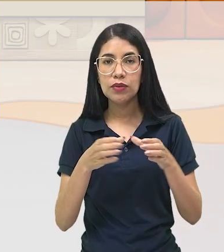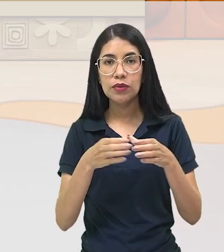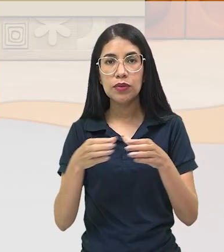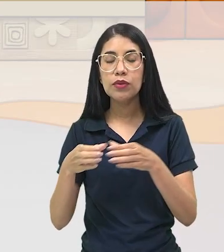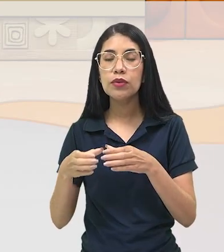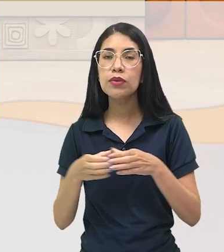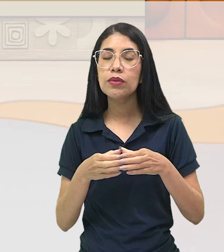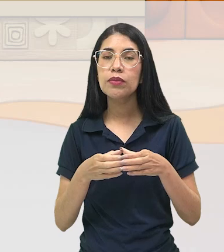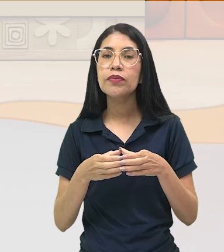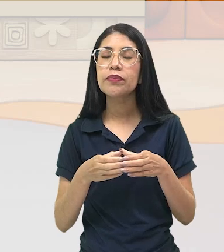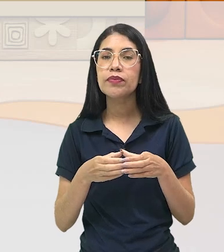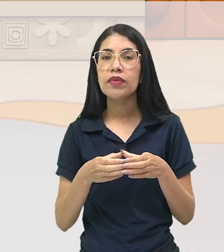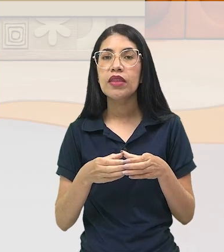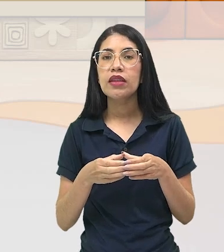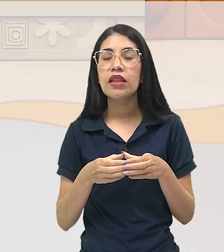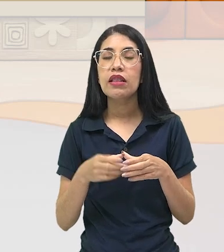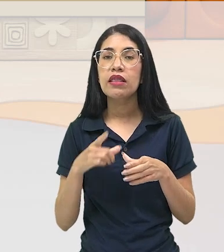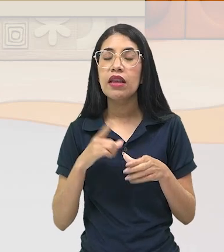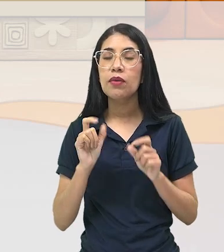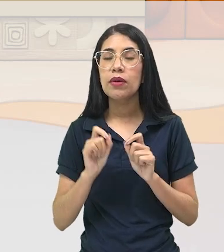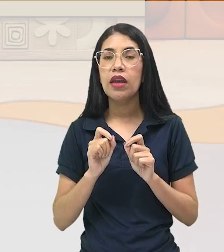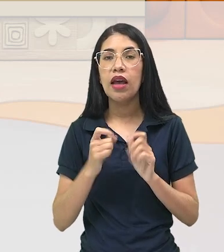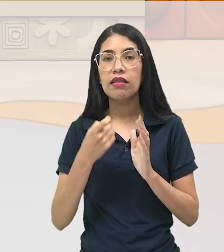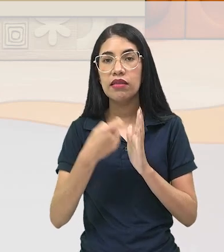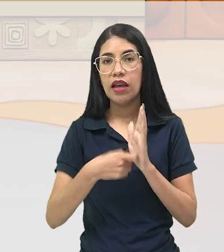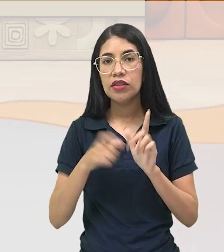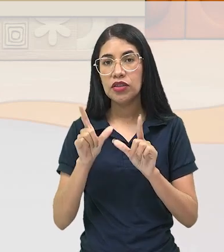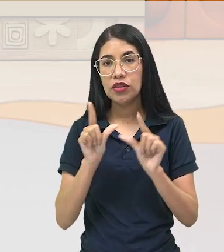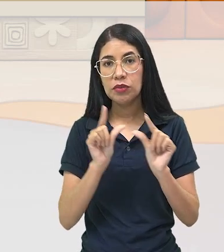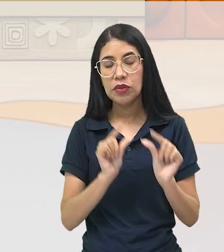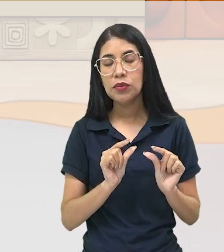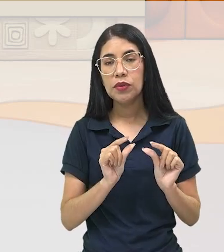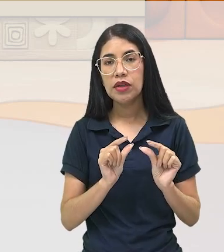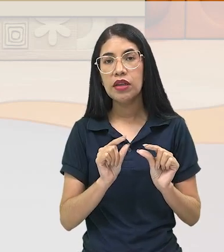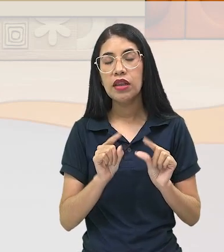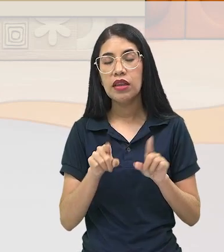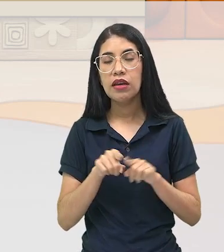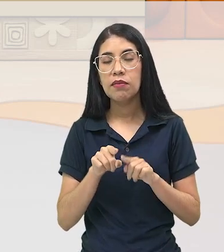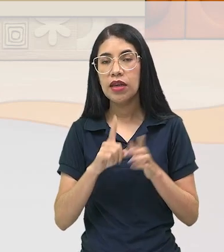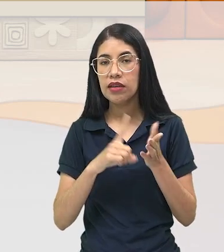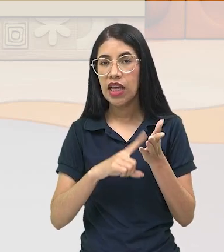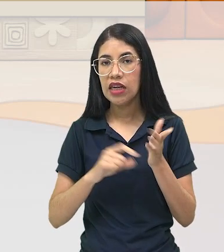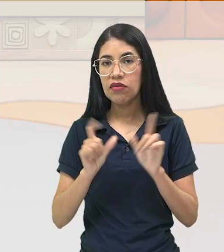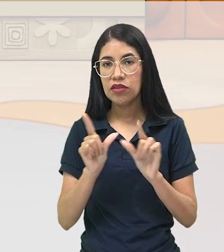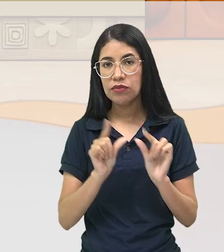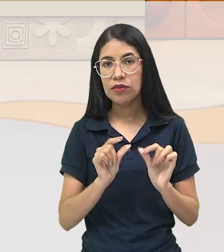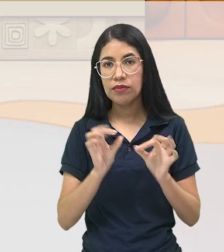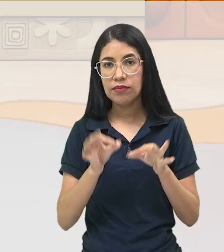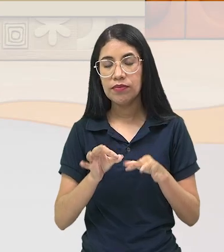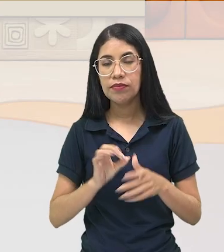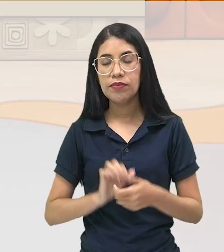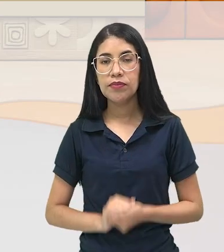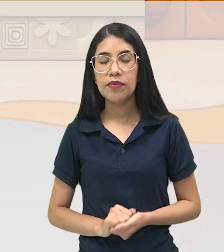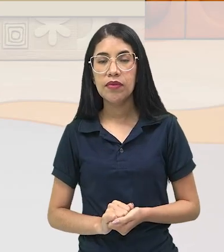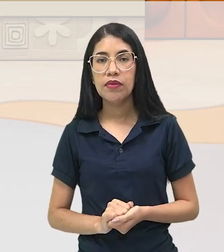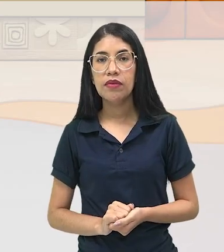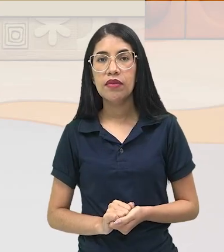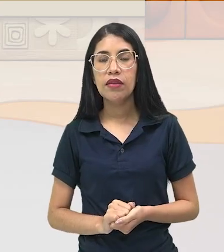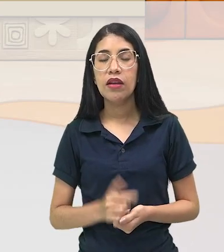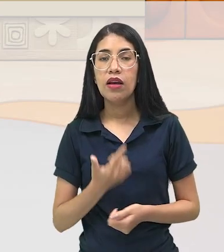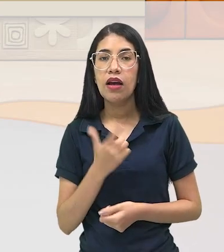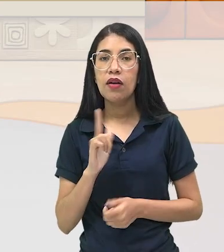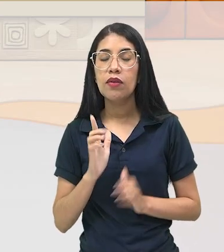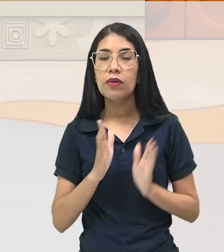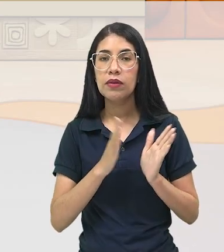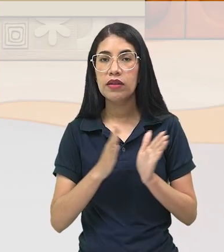países que compõem o bloco econômico, a gente tem a redução e, às vezes, até a eliminação dessas tarifas. Deu para compreender? Agora nós vamos para a